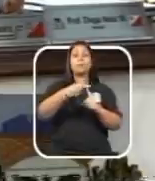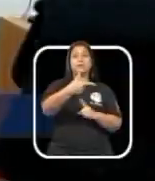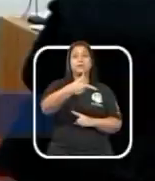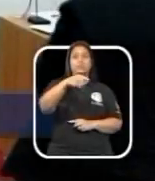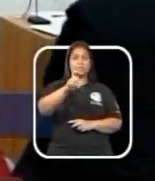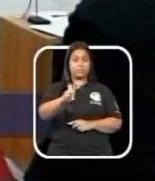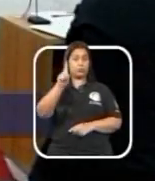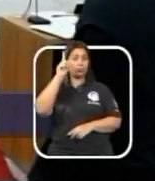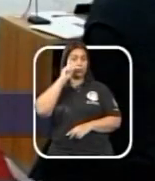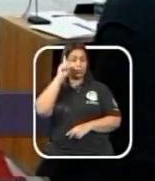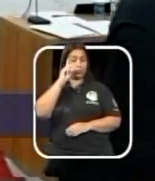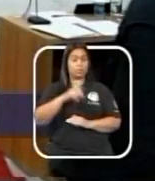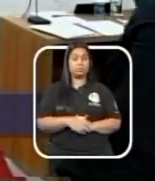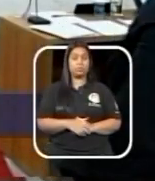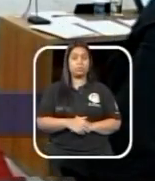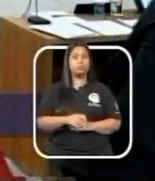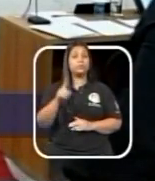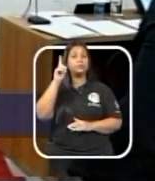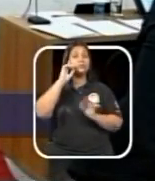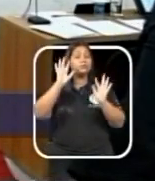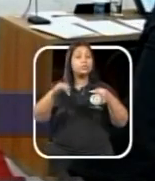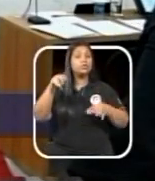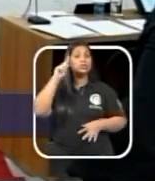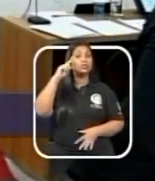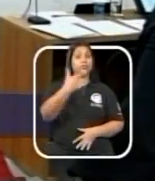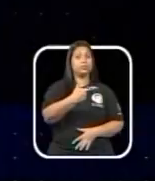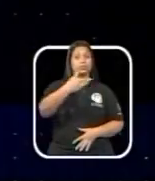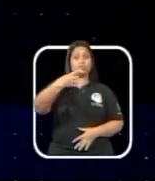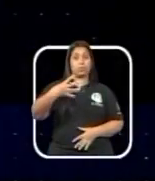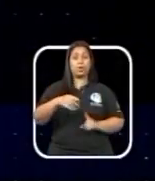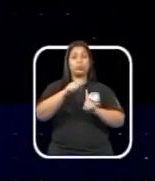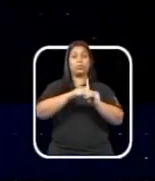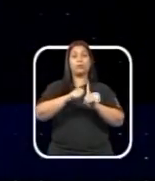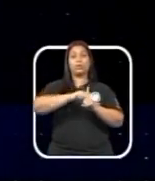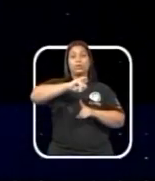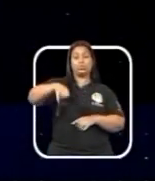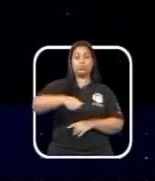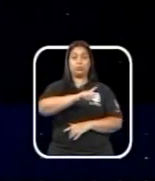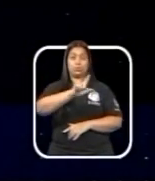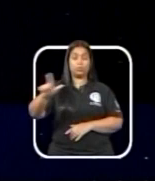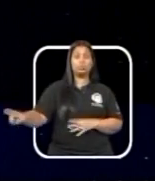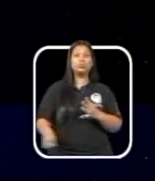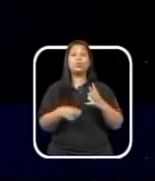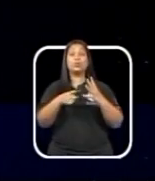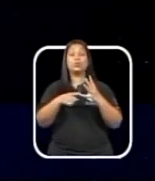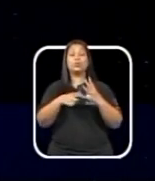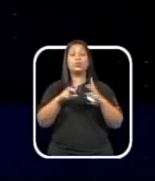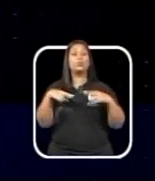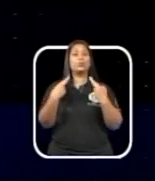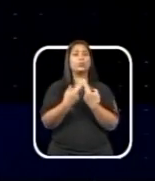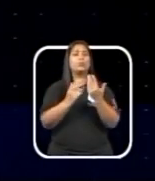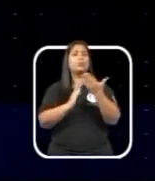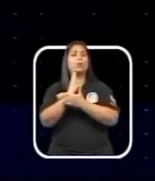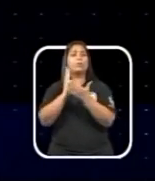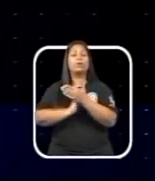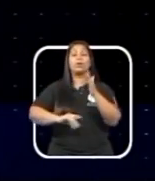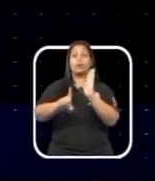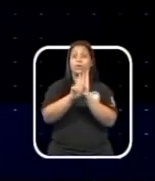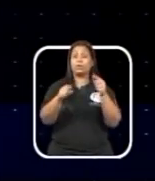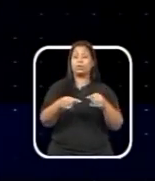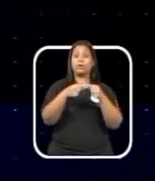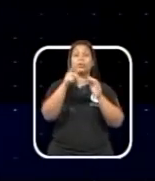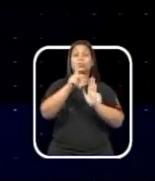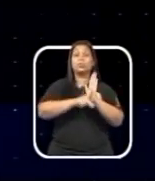25 dias, terminando no dia 24 de julho. Também na 4ª sessão extraordinária foi aprovado na